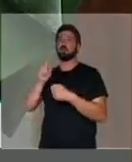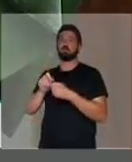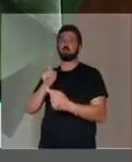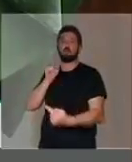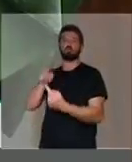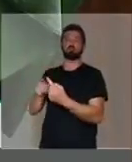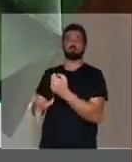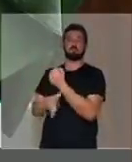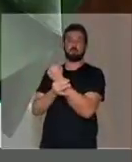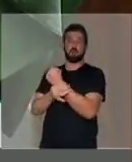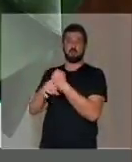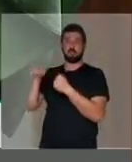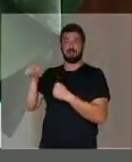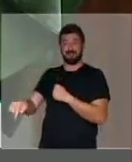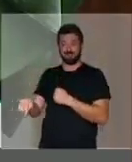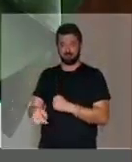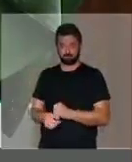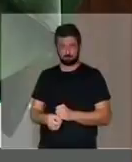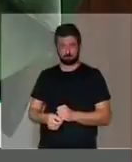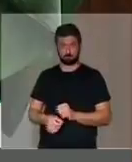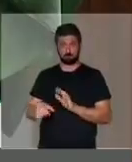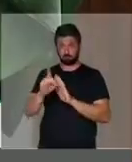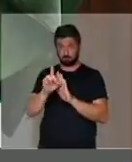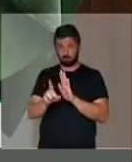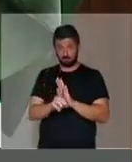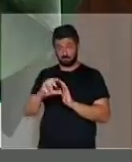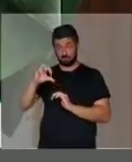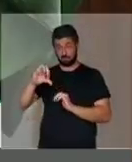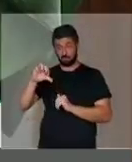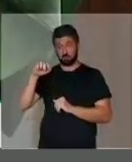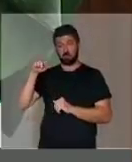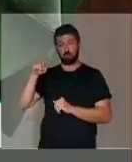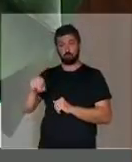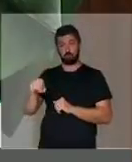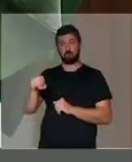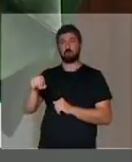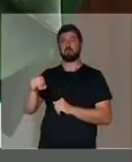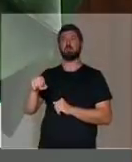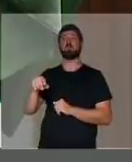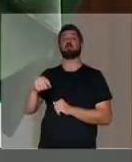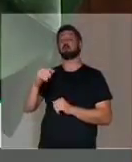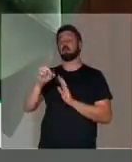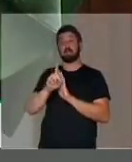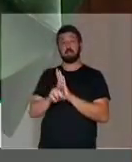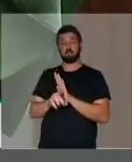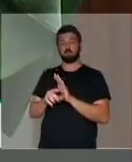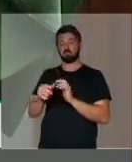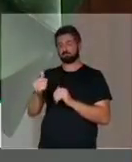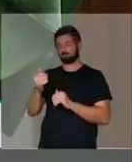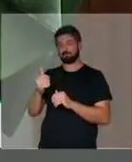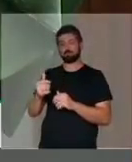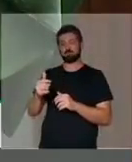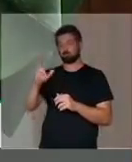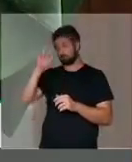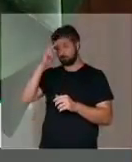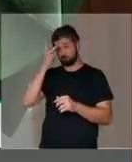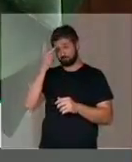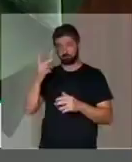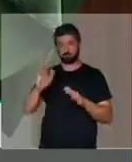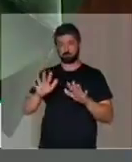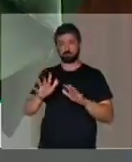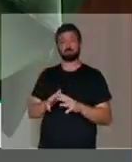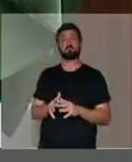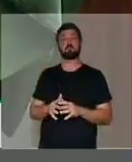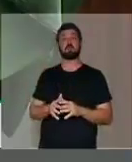do objetivo da intervenção. O decreto 9, entretanto, ao se referir